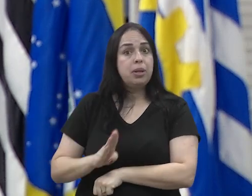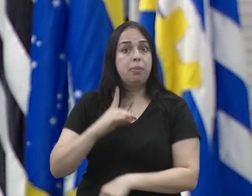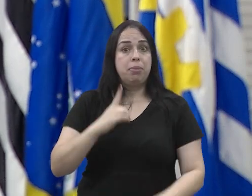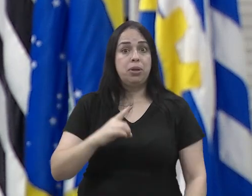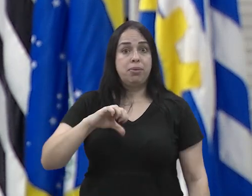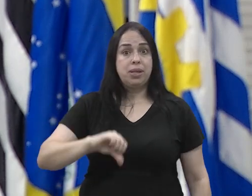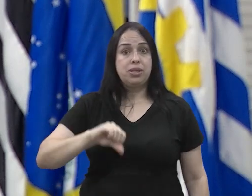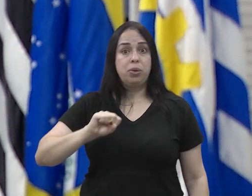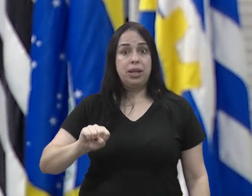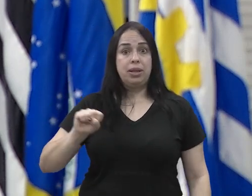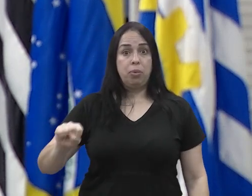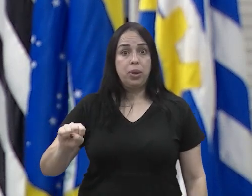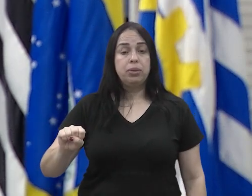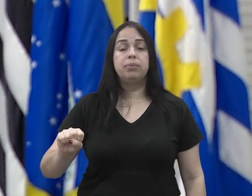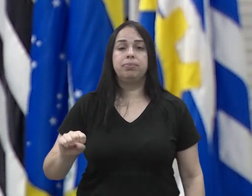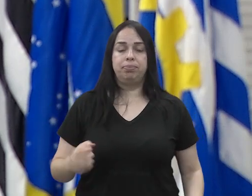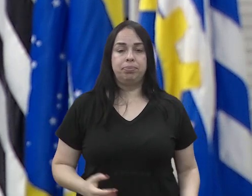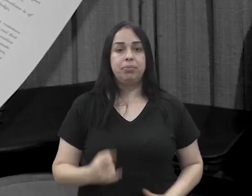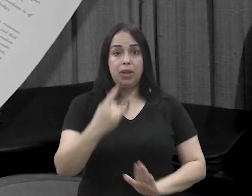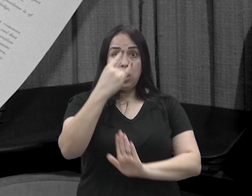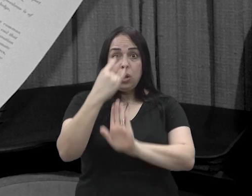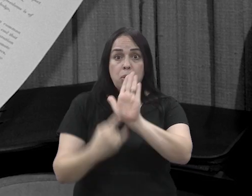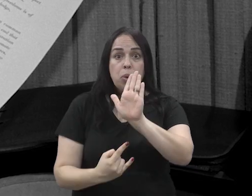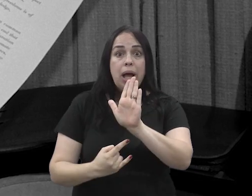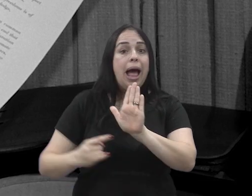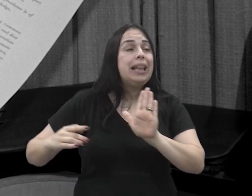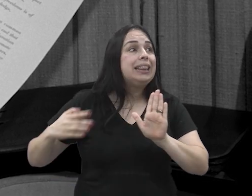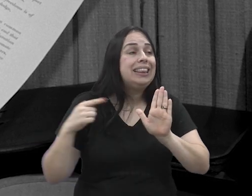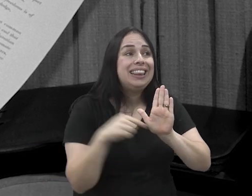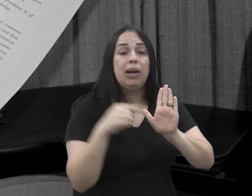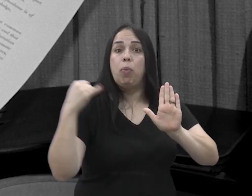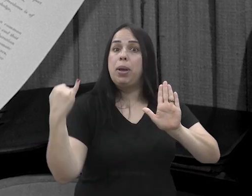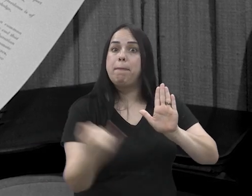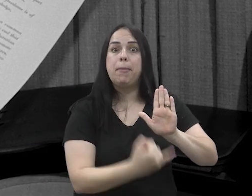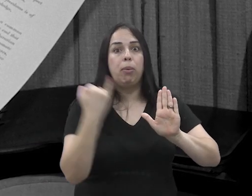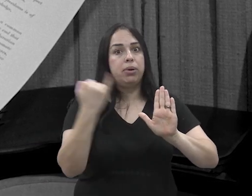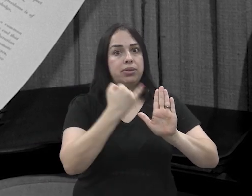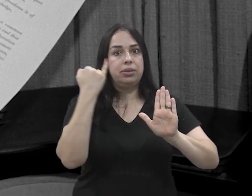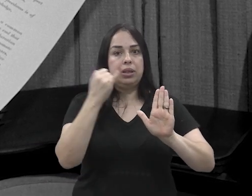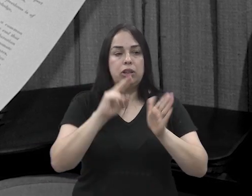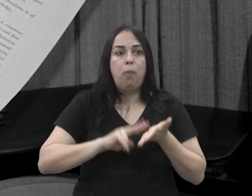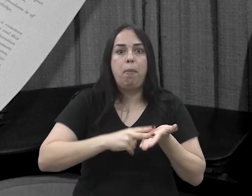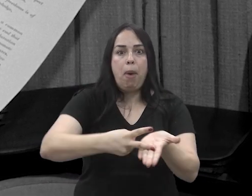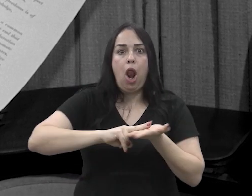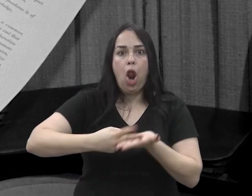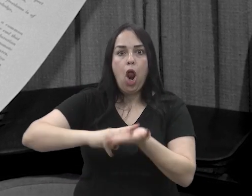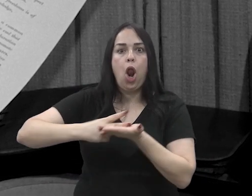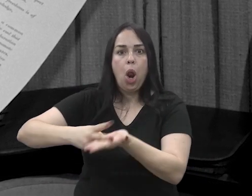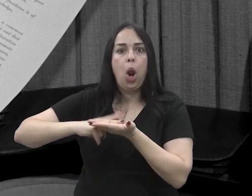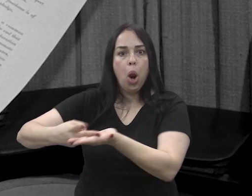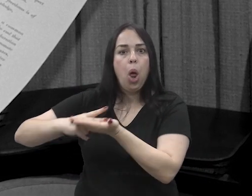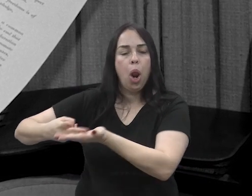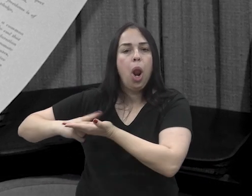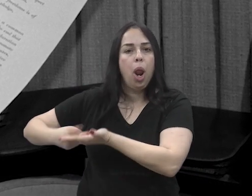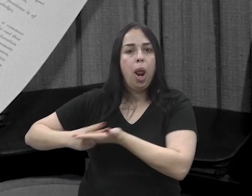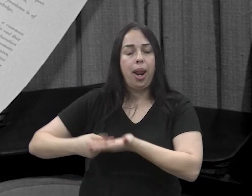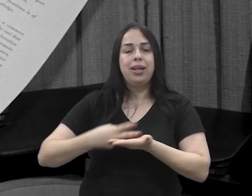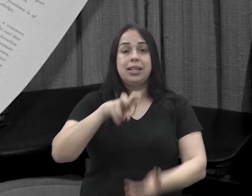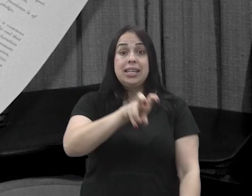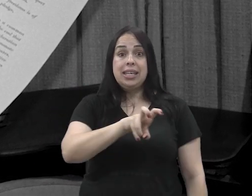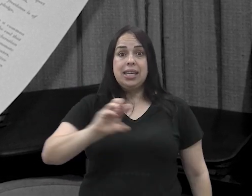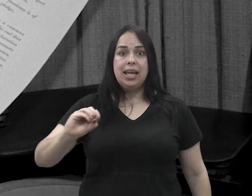Brasileira de 1988. O documento é tão importante que é o mais traduzido do mundo, em mais de